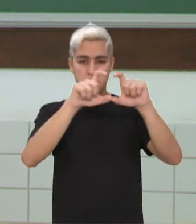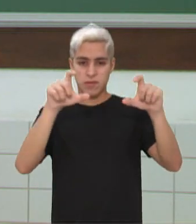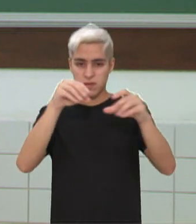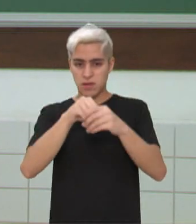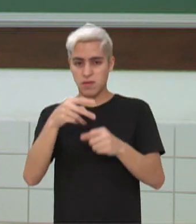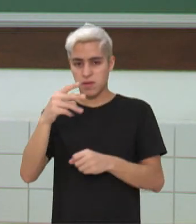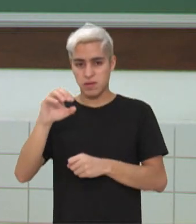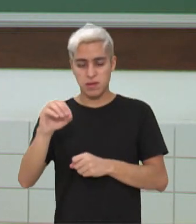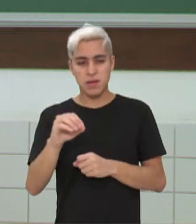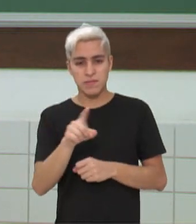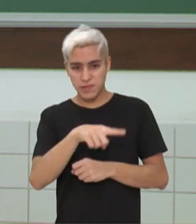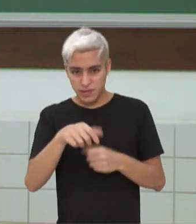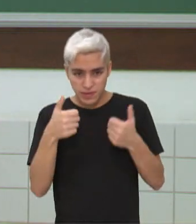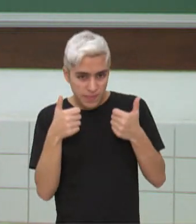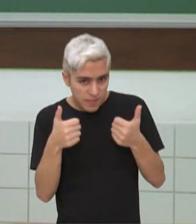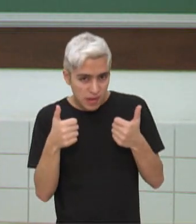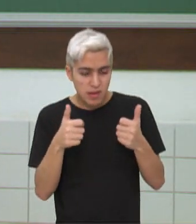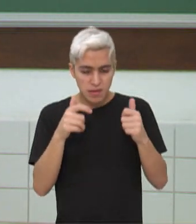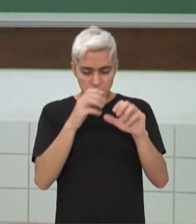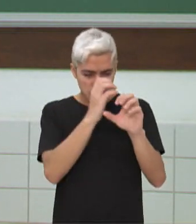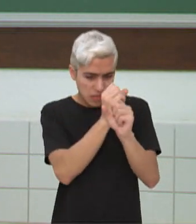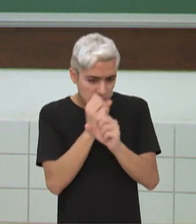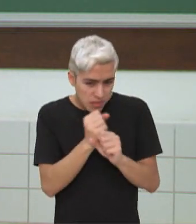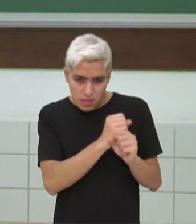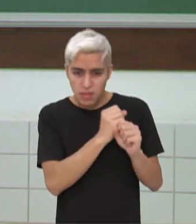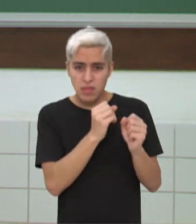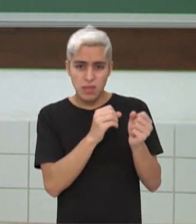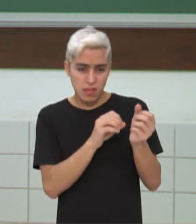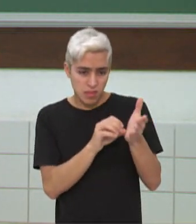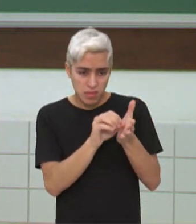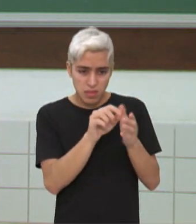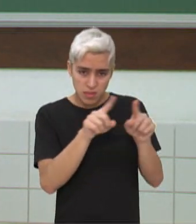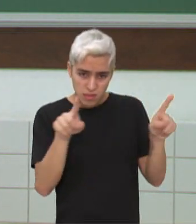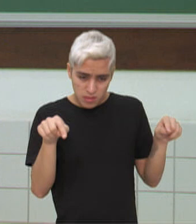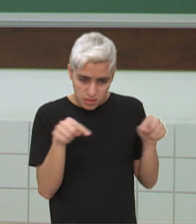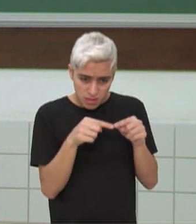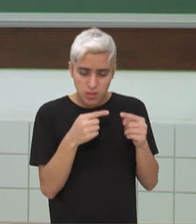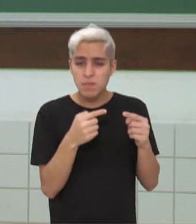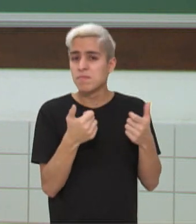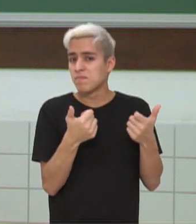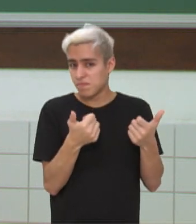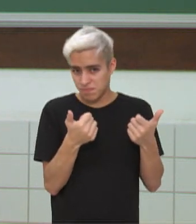Gente, fiquem bem, resolvam todos os exercícios na sala do Google, no